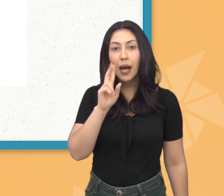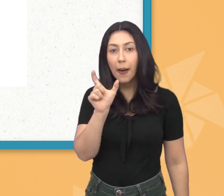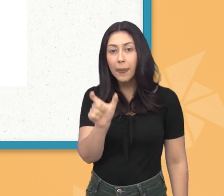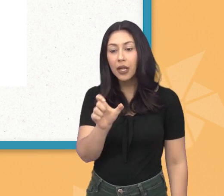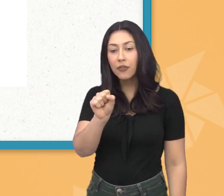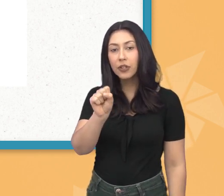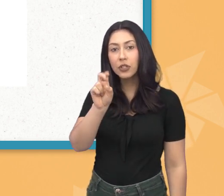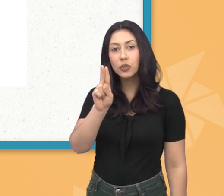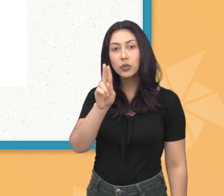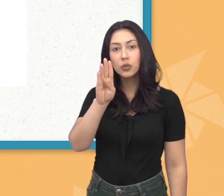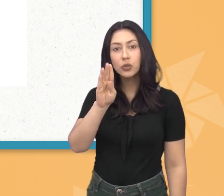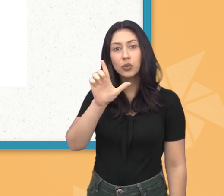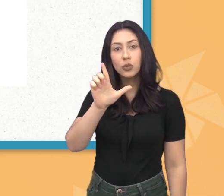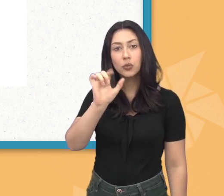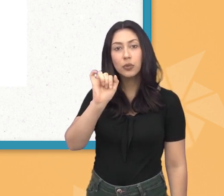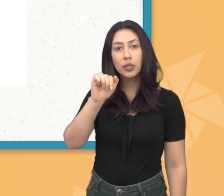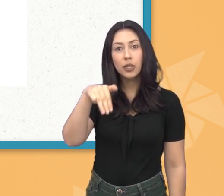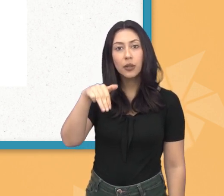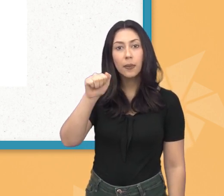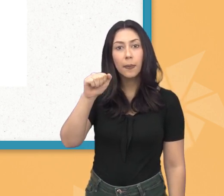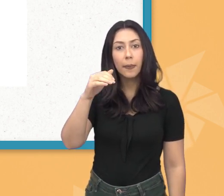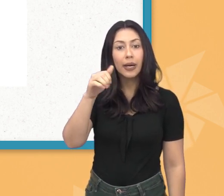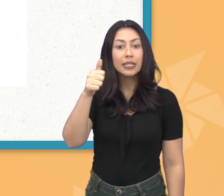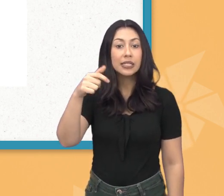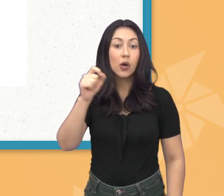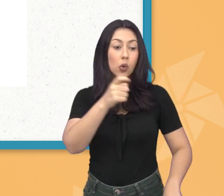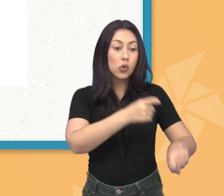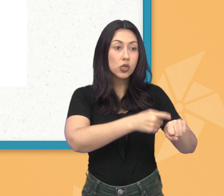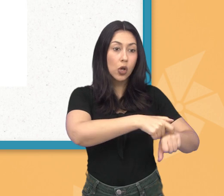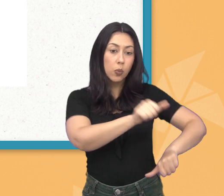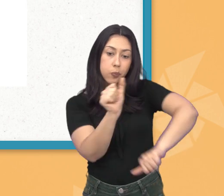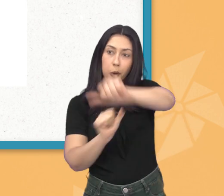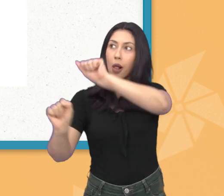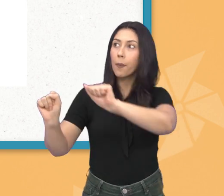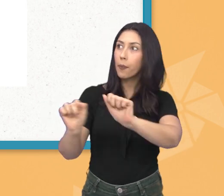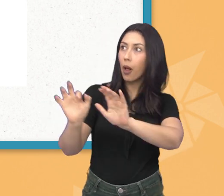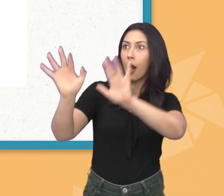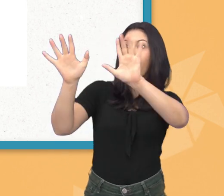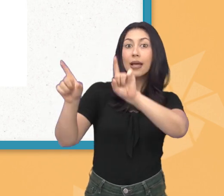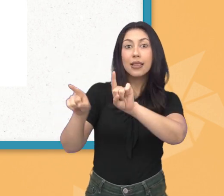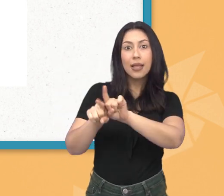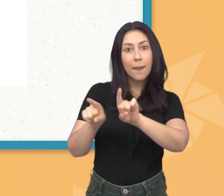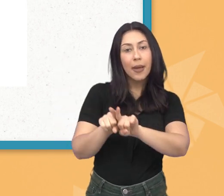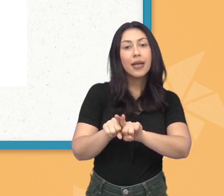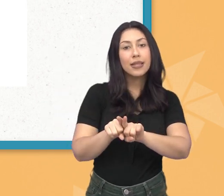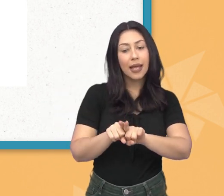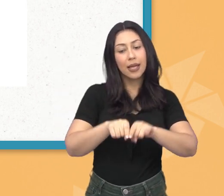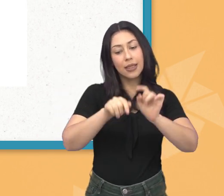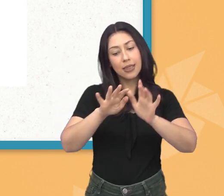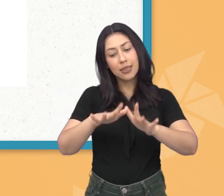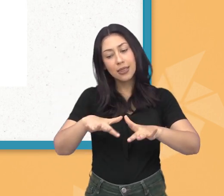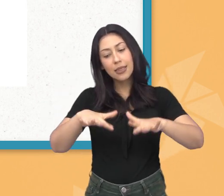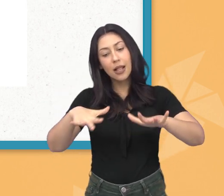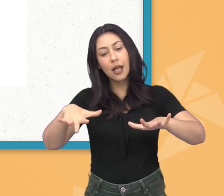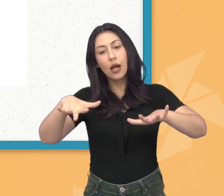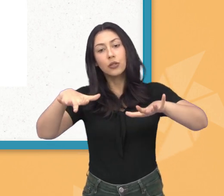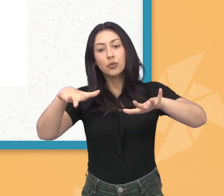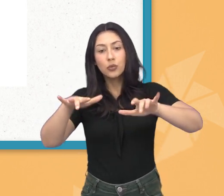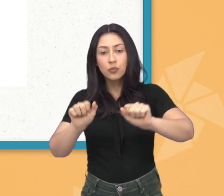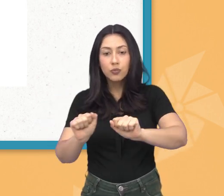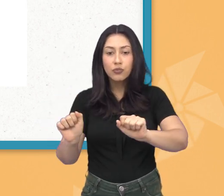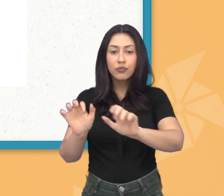sólido para gasoso, gasoso para sólido. Temos também a mudança para estado sólido para líquido, que é a fusão, de líquido para gasoso, que é